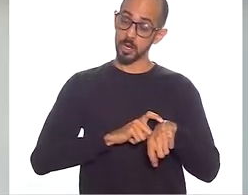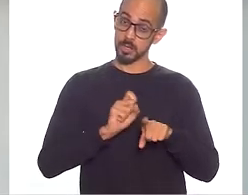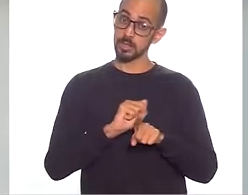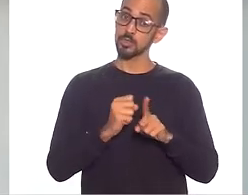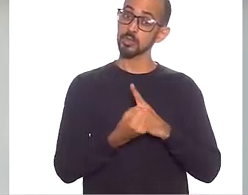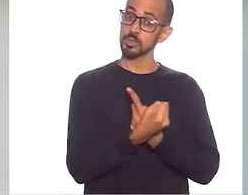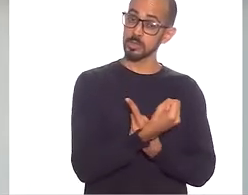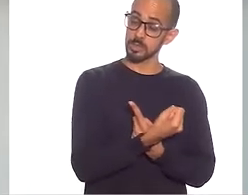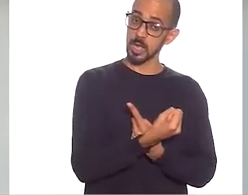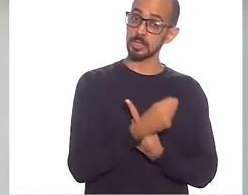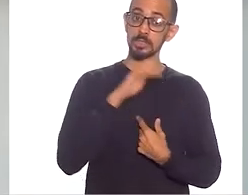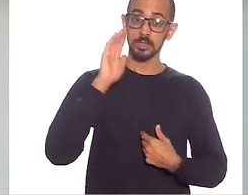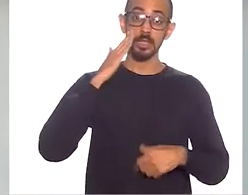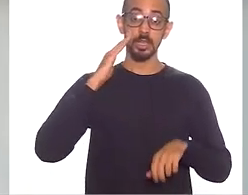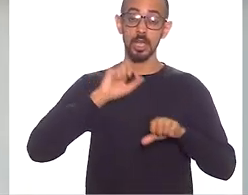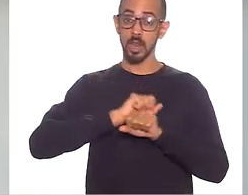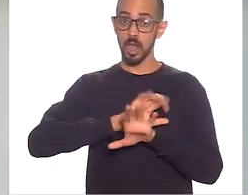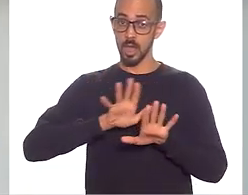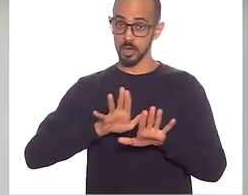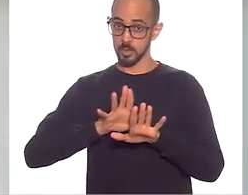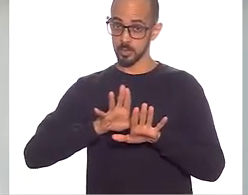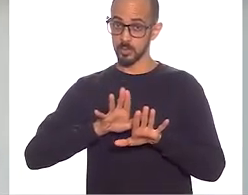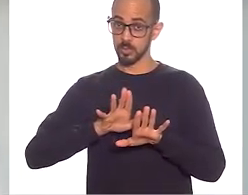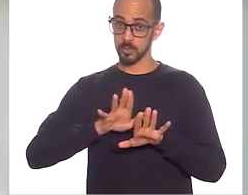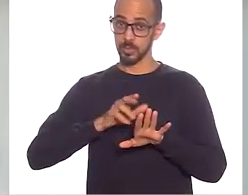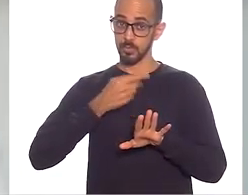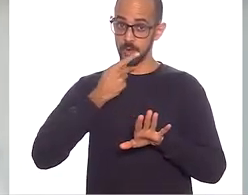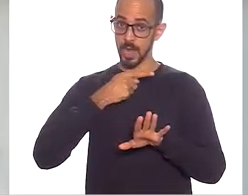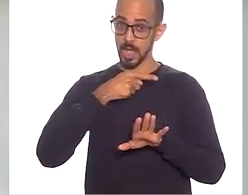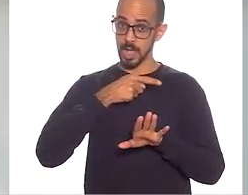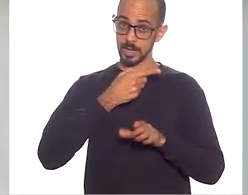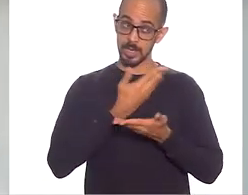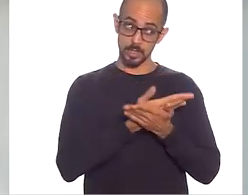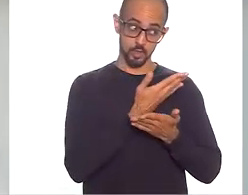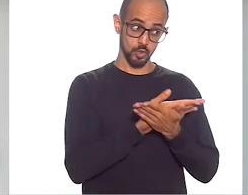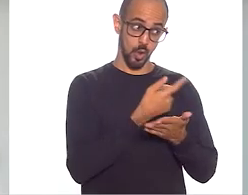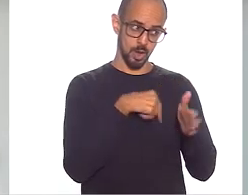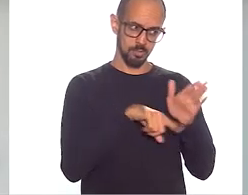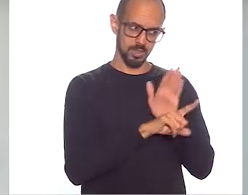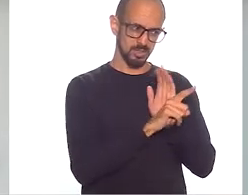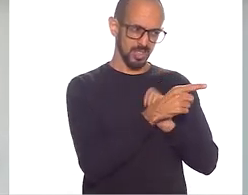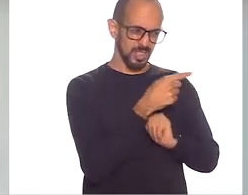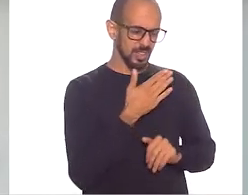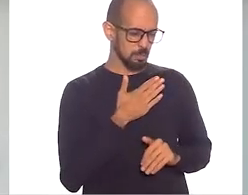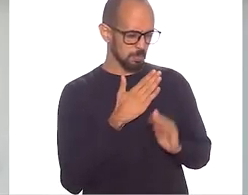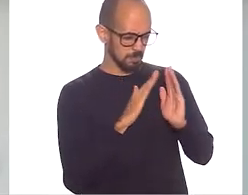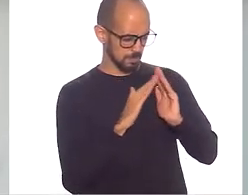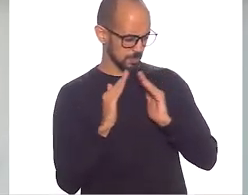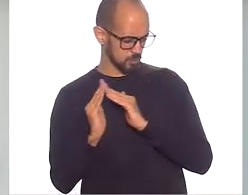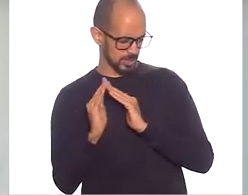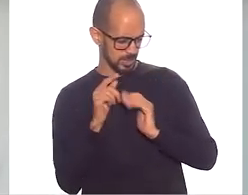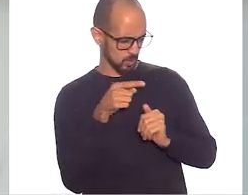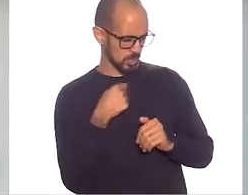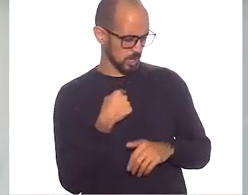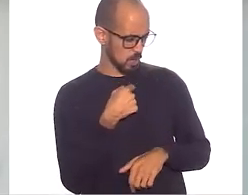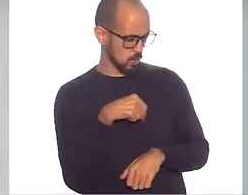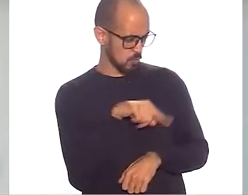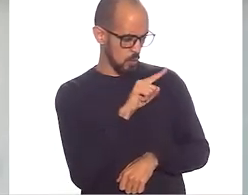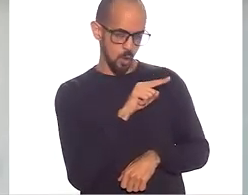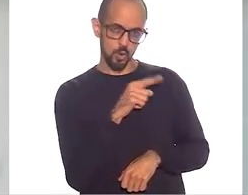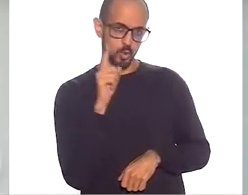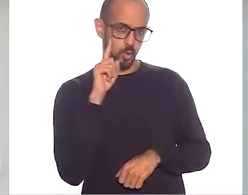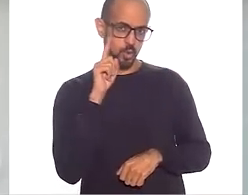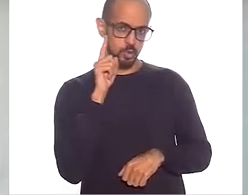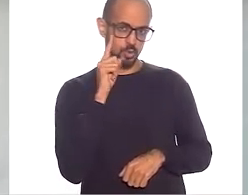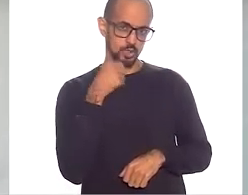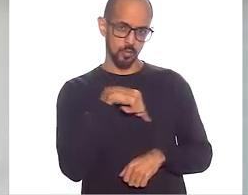está na hora da sociedade entender. E aí está na hora da sociedade entender, dizendo assim, aquela escola que está do meu ladinho,